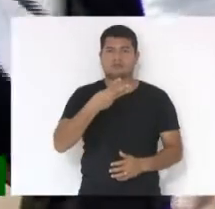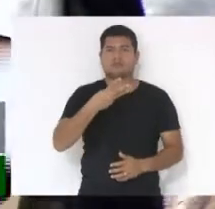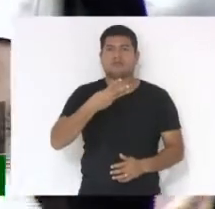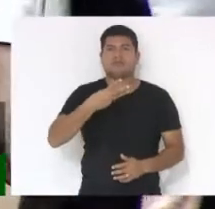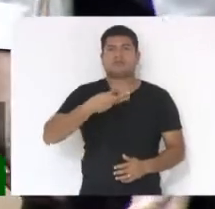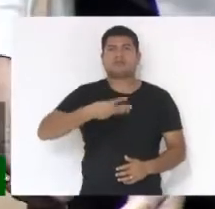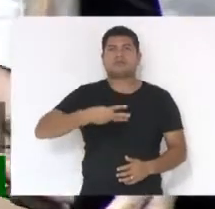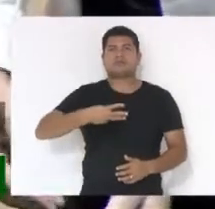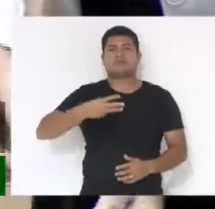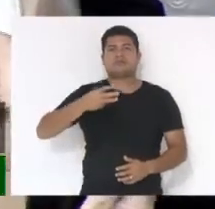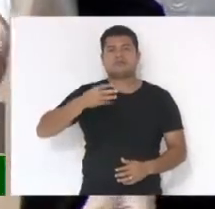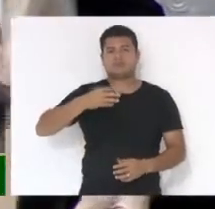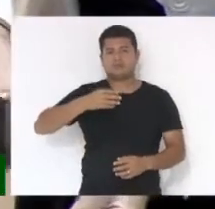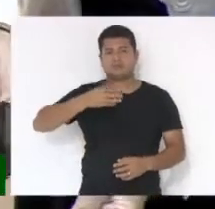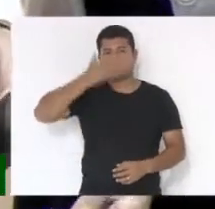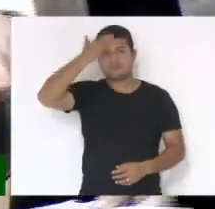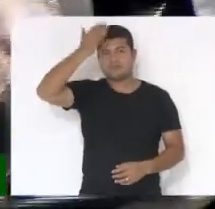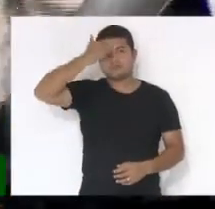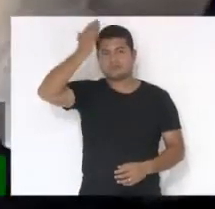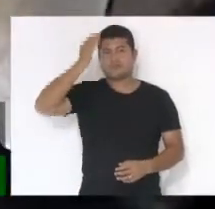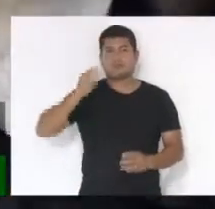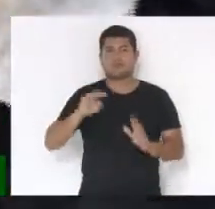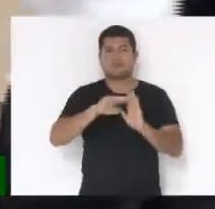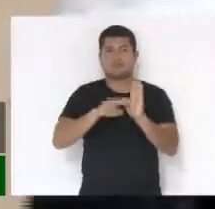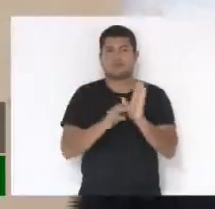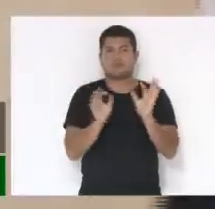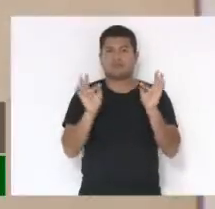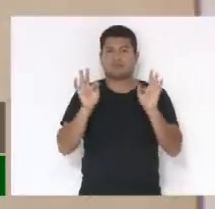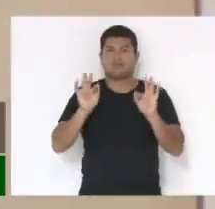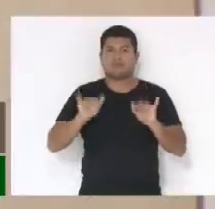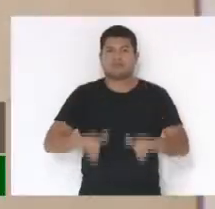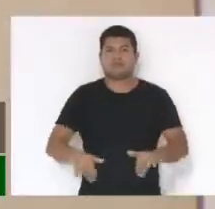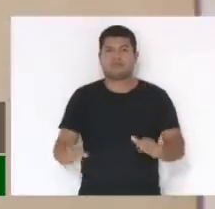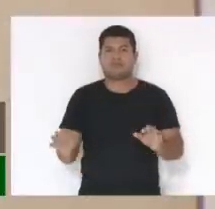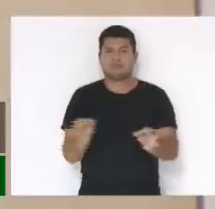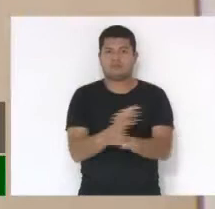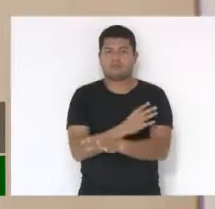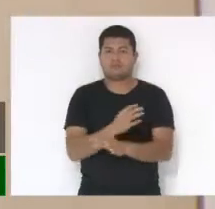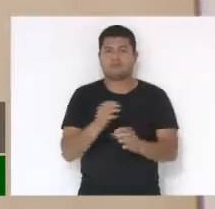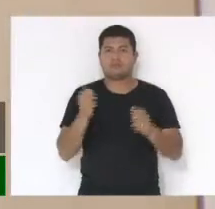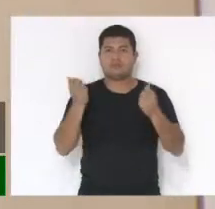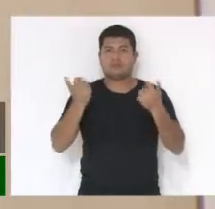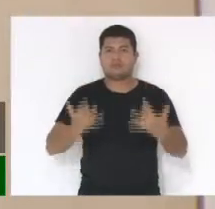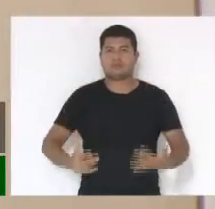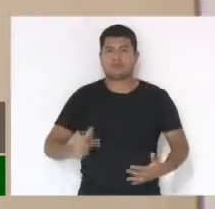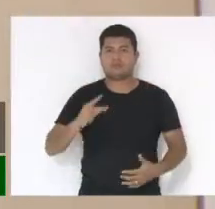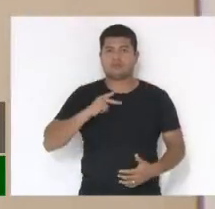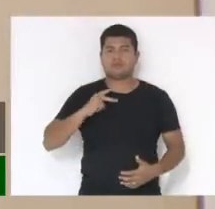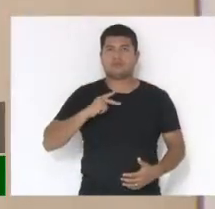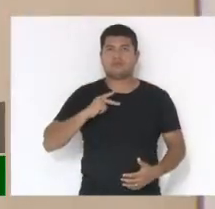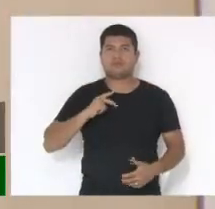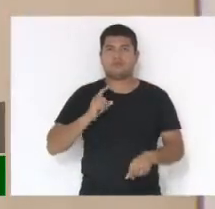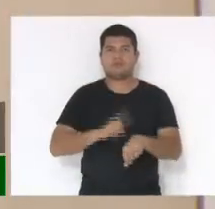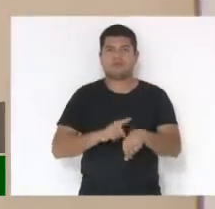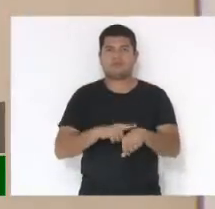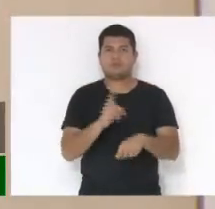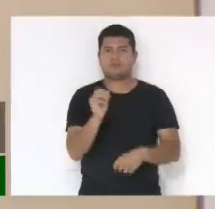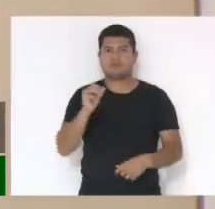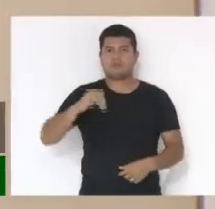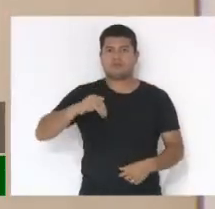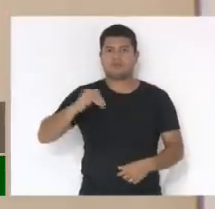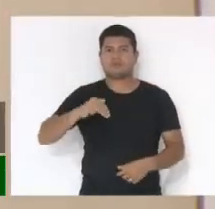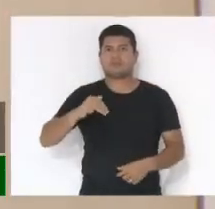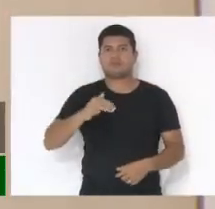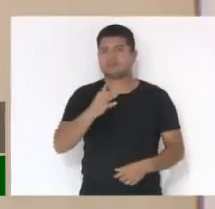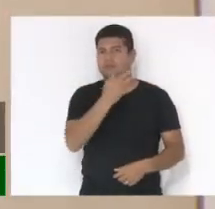José Milton Schaefer. Fim da ordem do dia, passamos às explicações pessoais, pelo tempo de até 10 minutos, com a palavra deputado